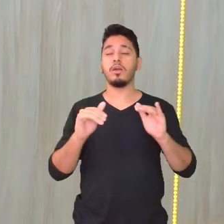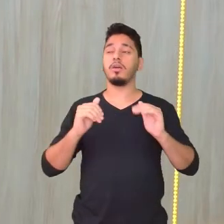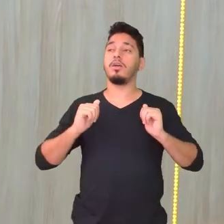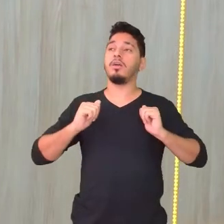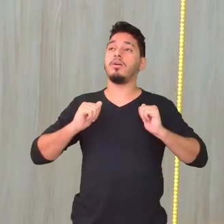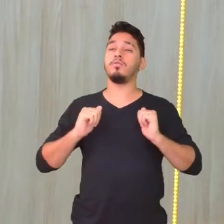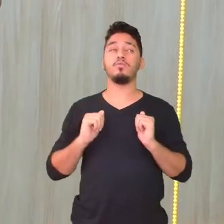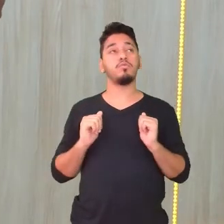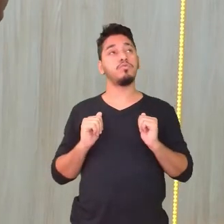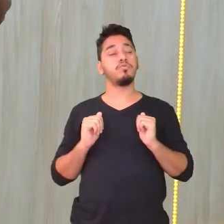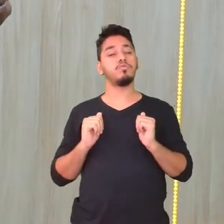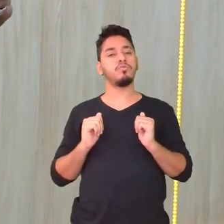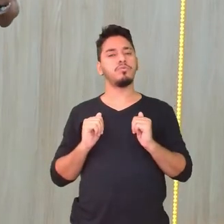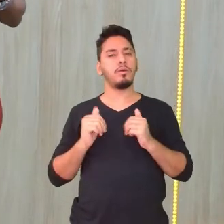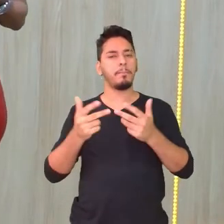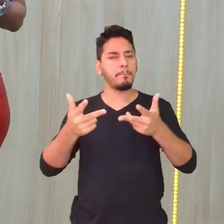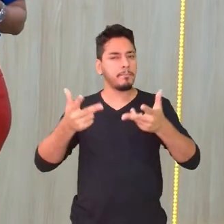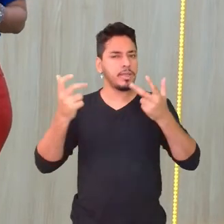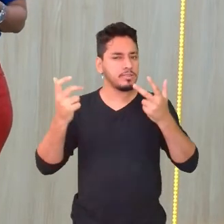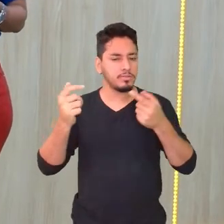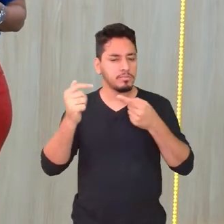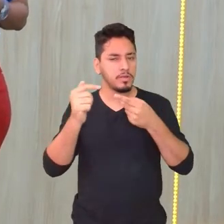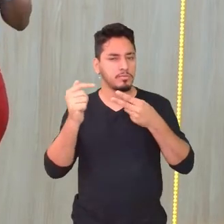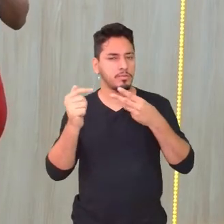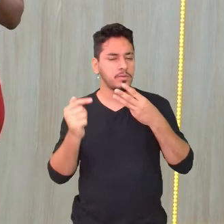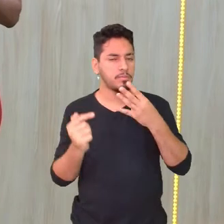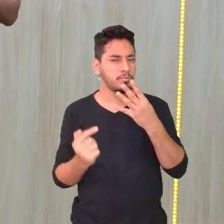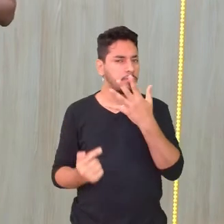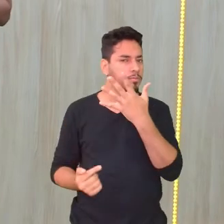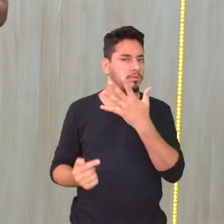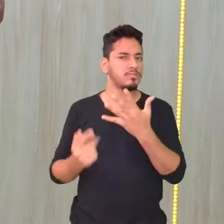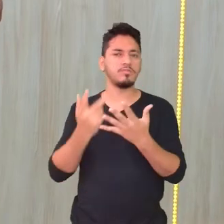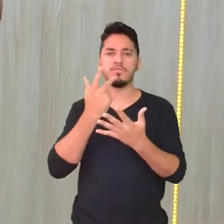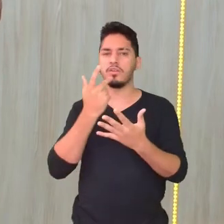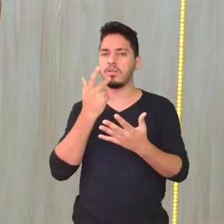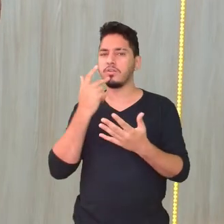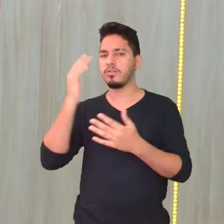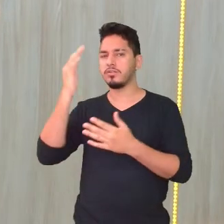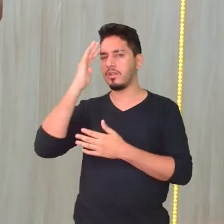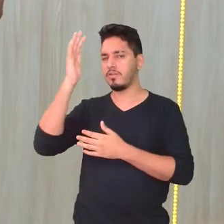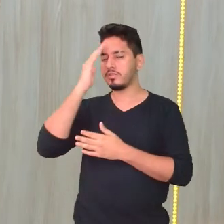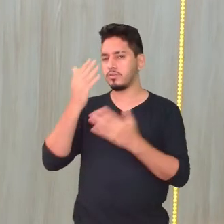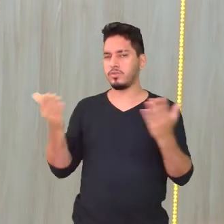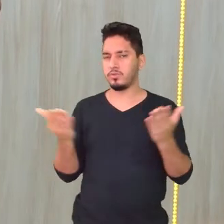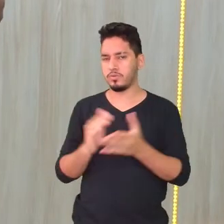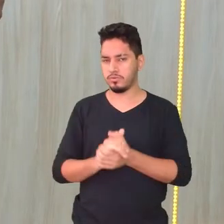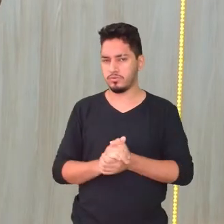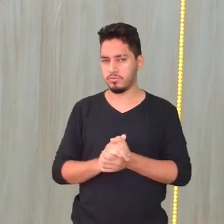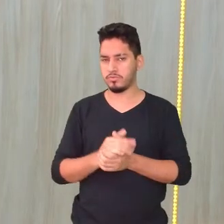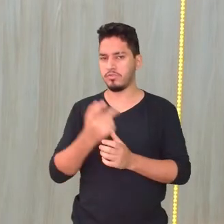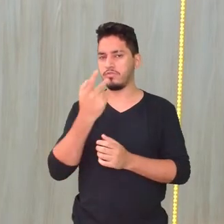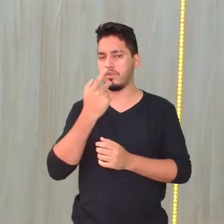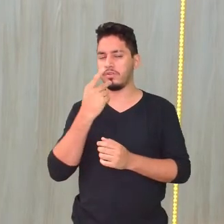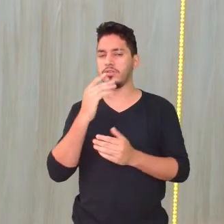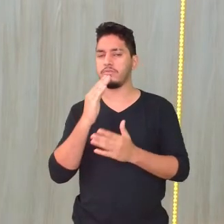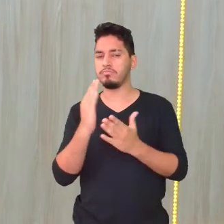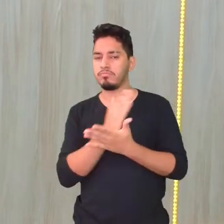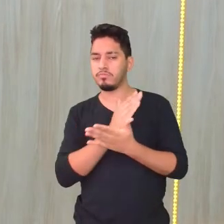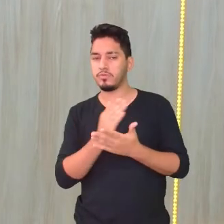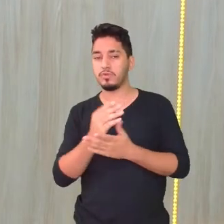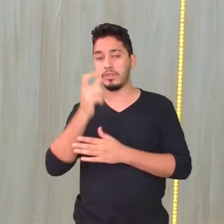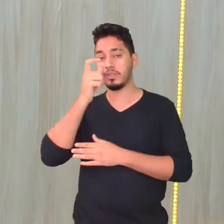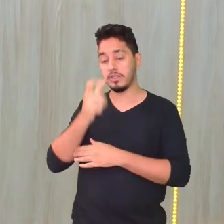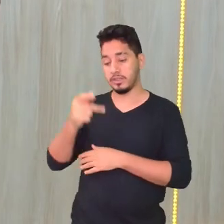Então percebam quantos aspectos a gente contemplou nessa nossa reflexão de hoje, né? Nós falamos de considerar os interesses